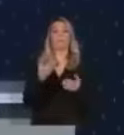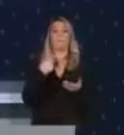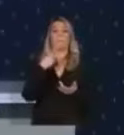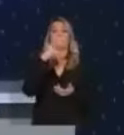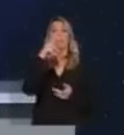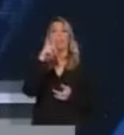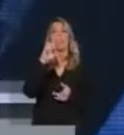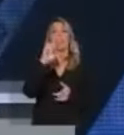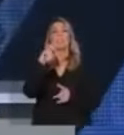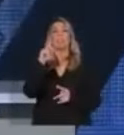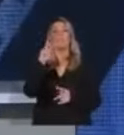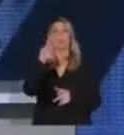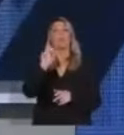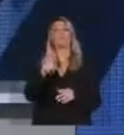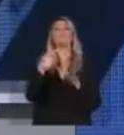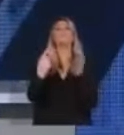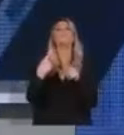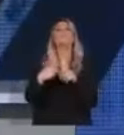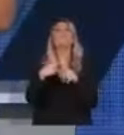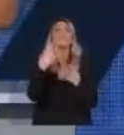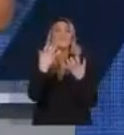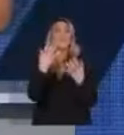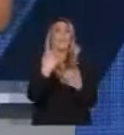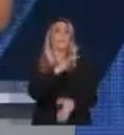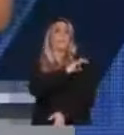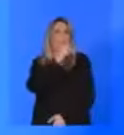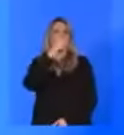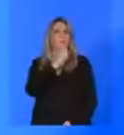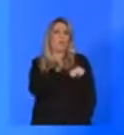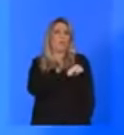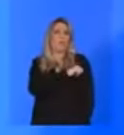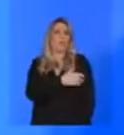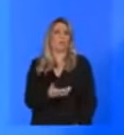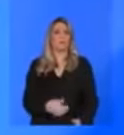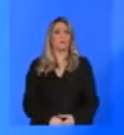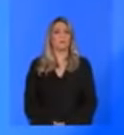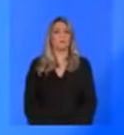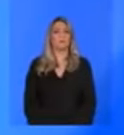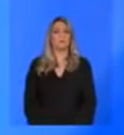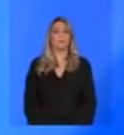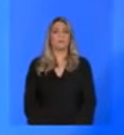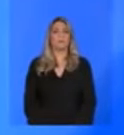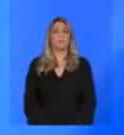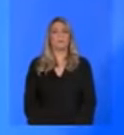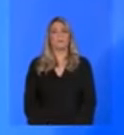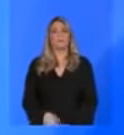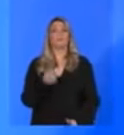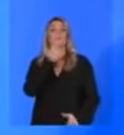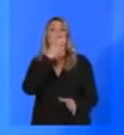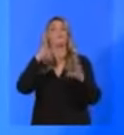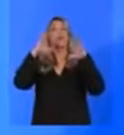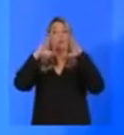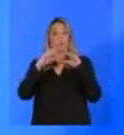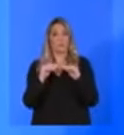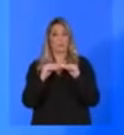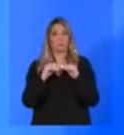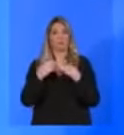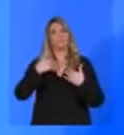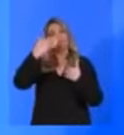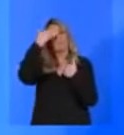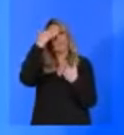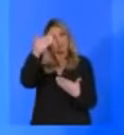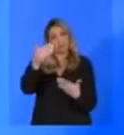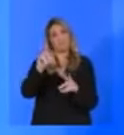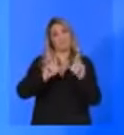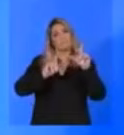minuto para dizer porque deseja ser prefeito do Rio de Janeiro muito boa noite agradecer a